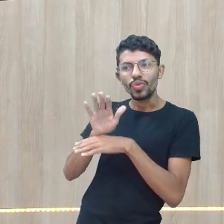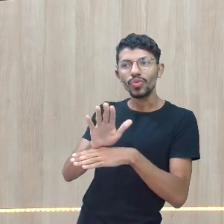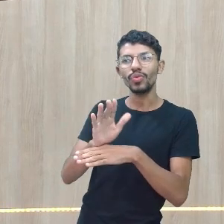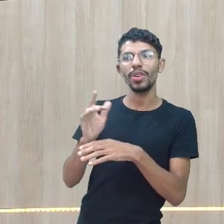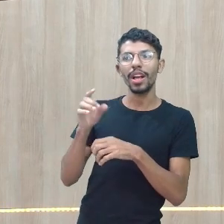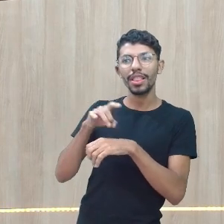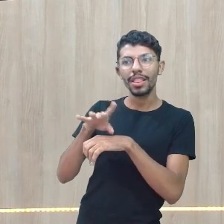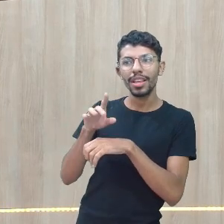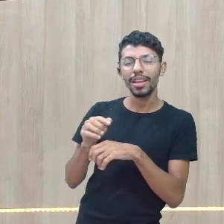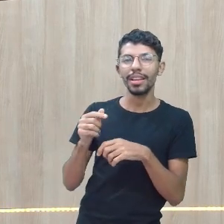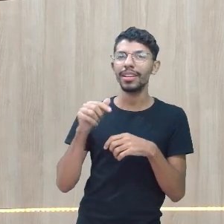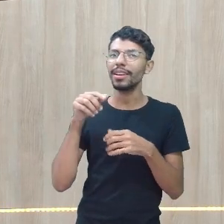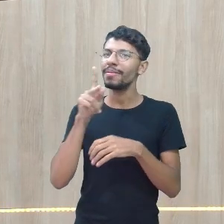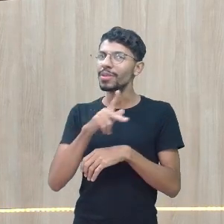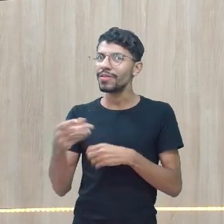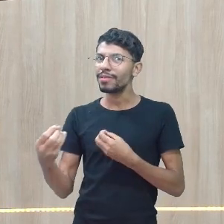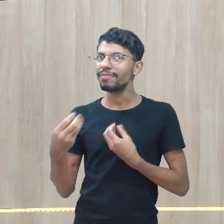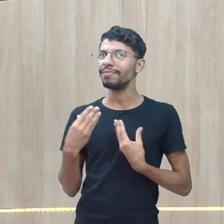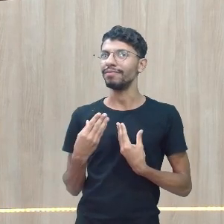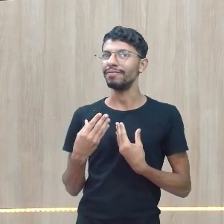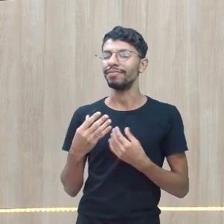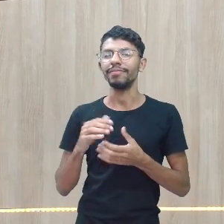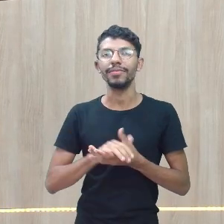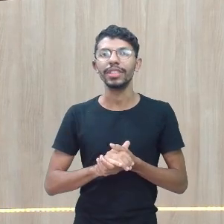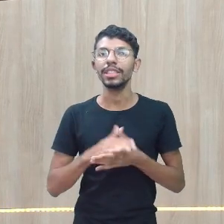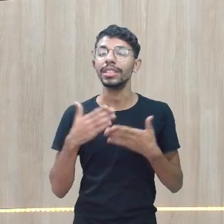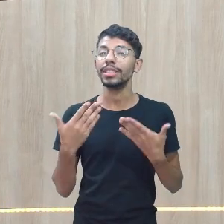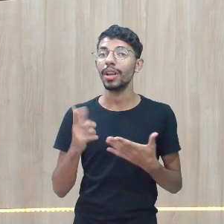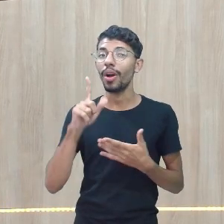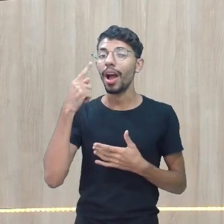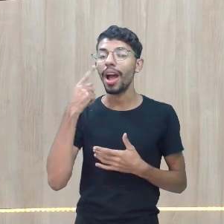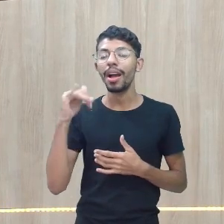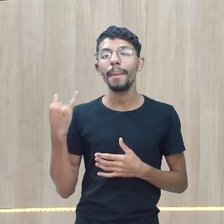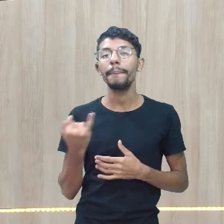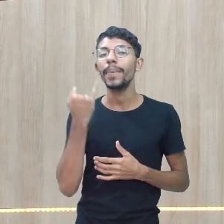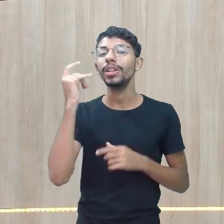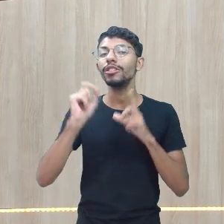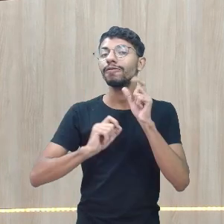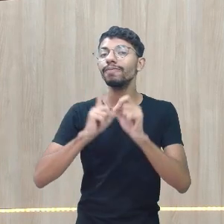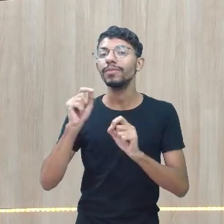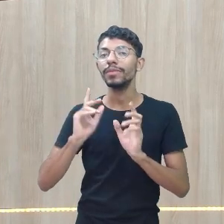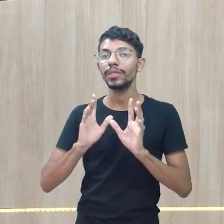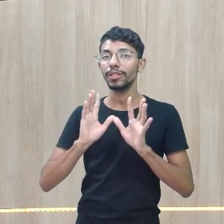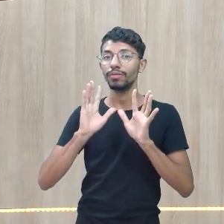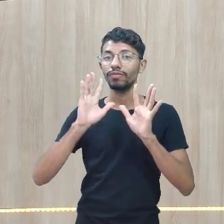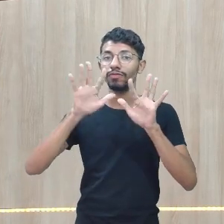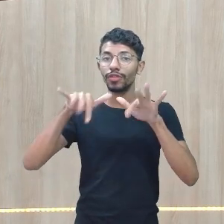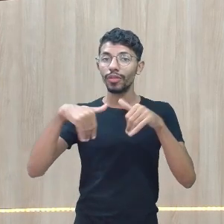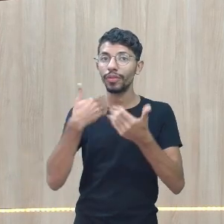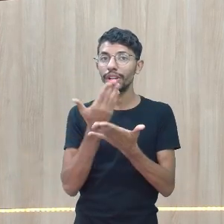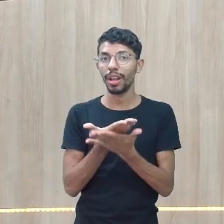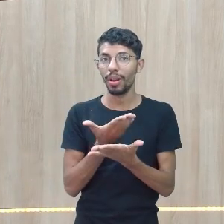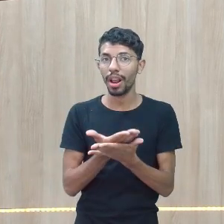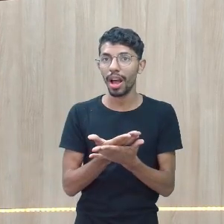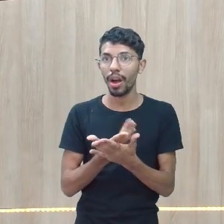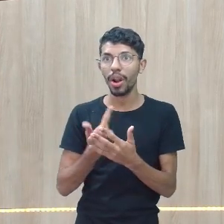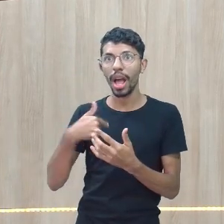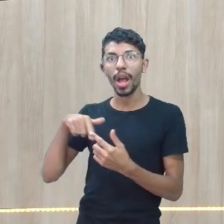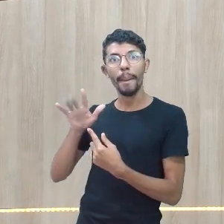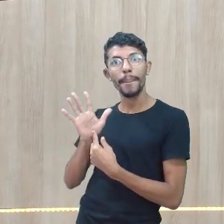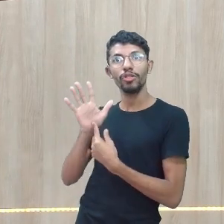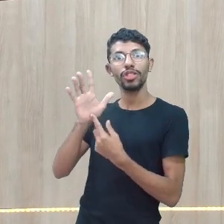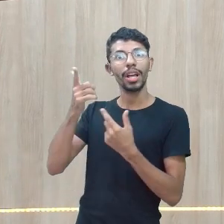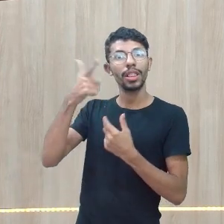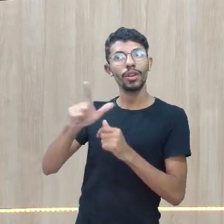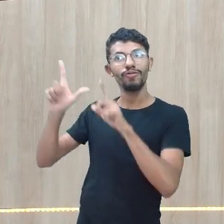vai ajudar a responder determinada questão. É importante que no final da nossa aula, quando eu venho trazer de novo essa tela,